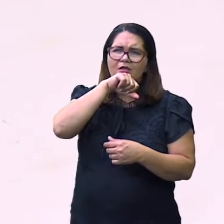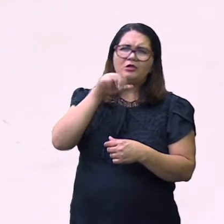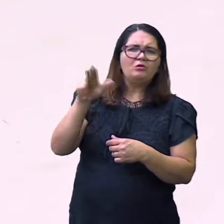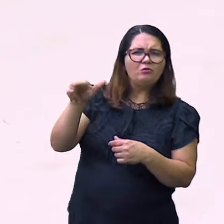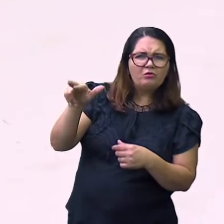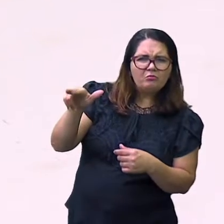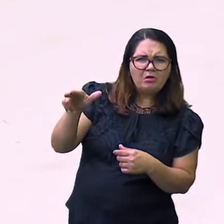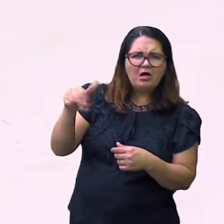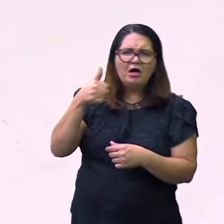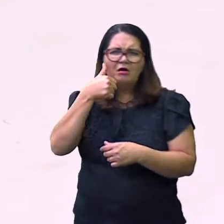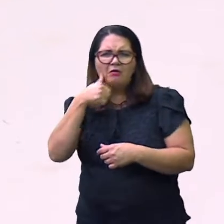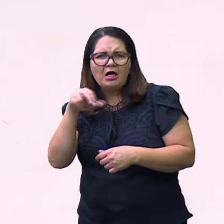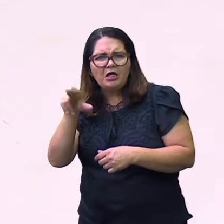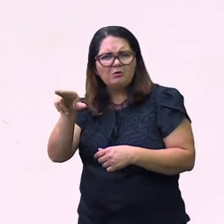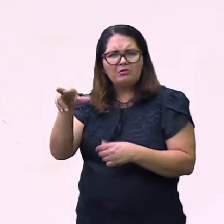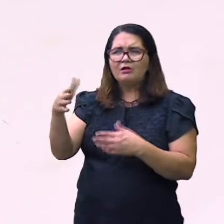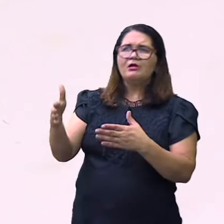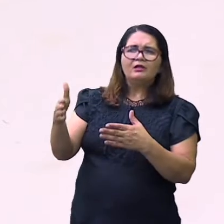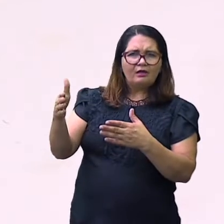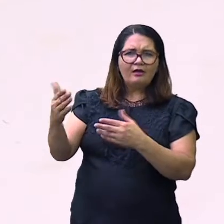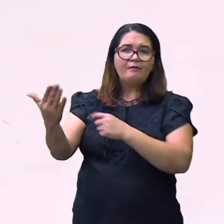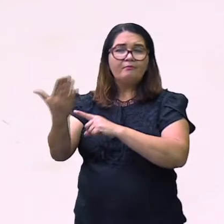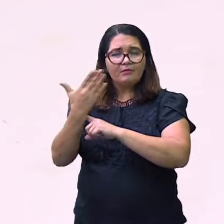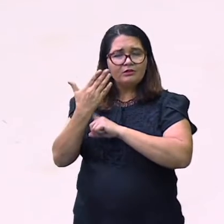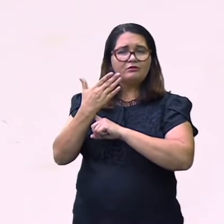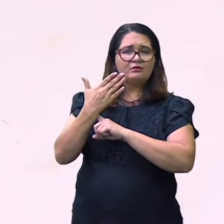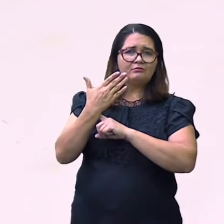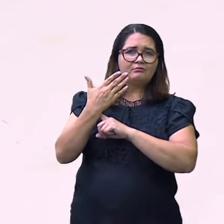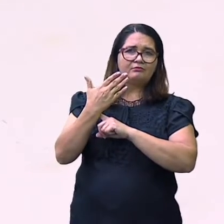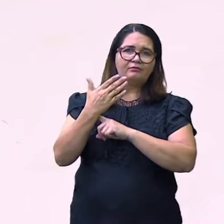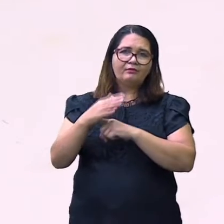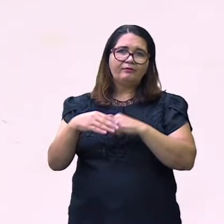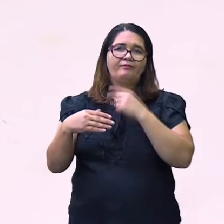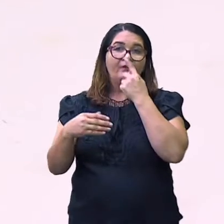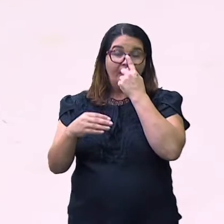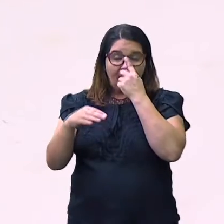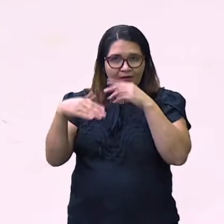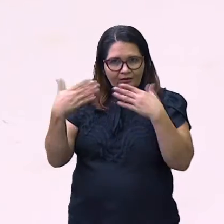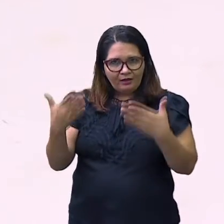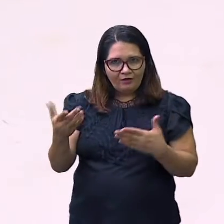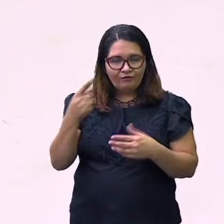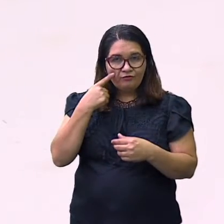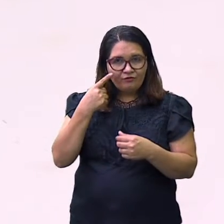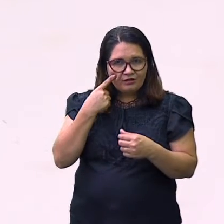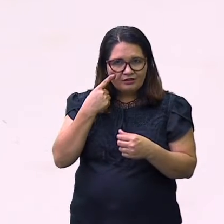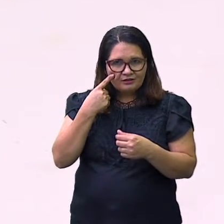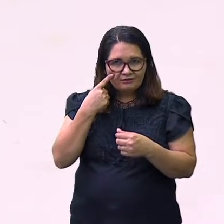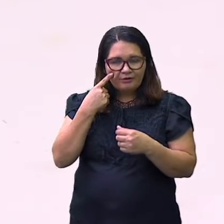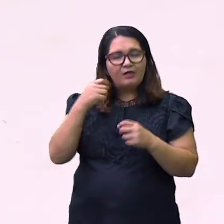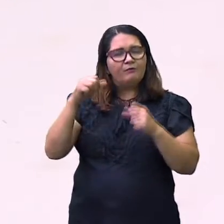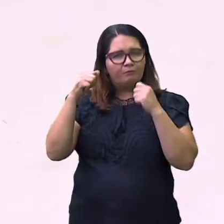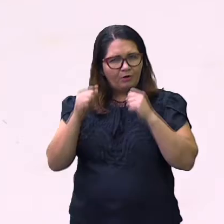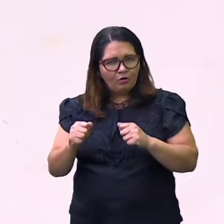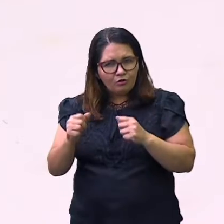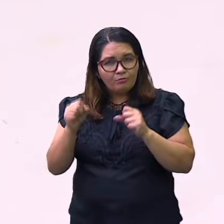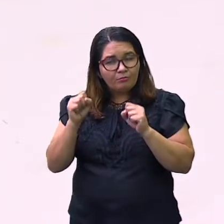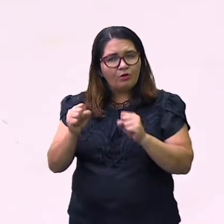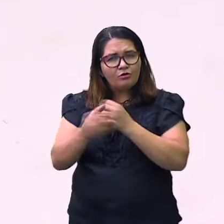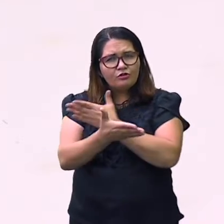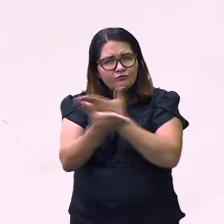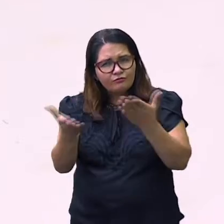modelar, que é uma coisa gostosa de fazer nas férias, não é mesmo? Então, a gente vai fazer toda essa estrutura